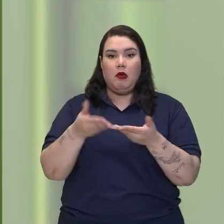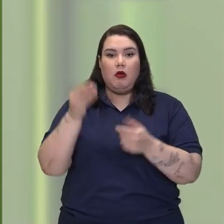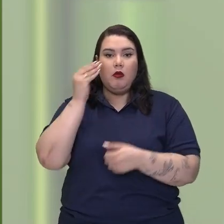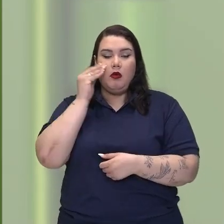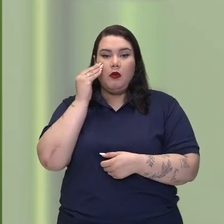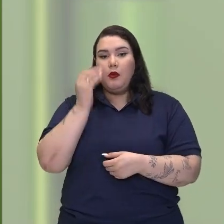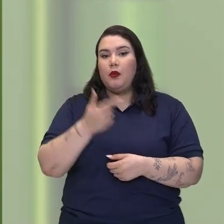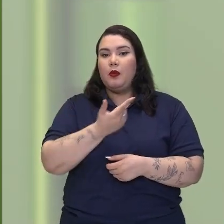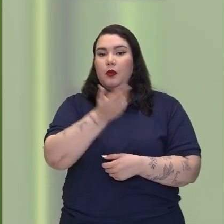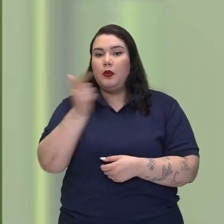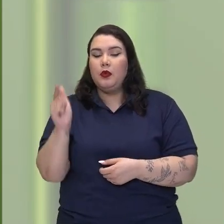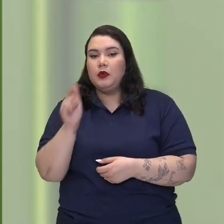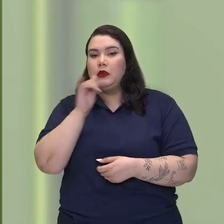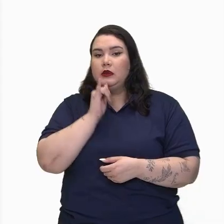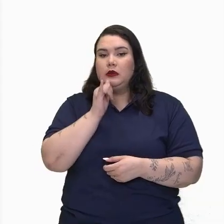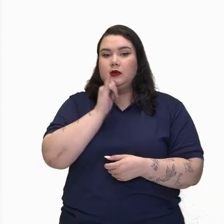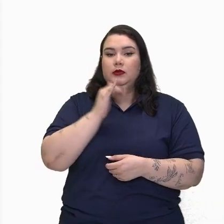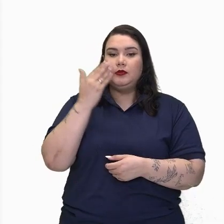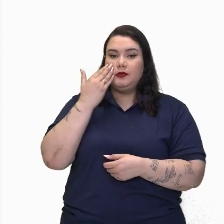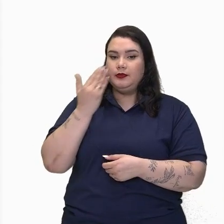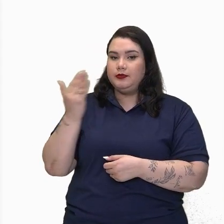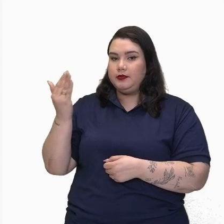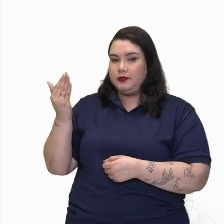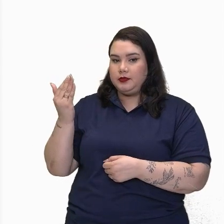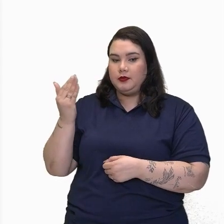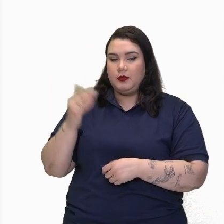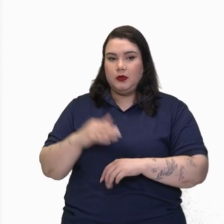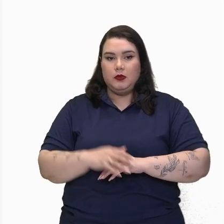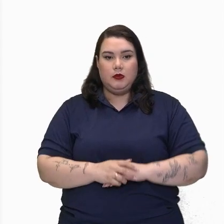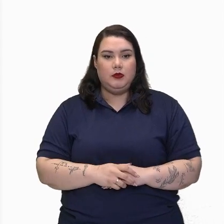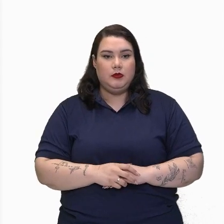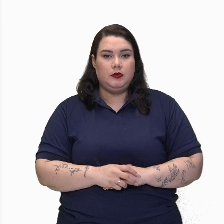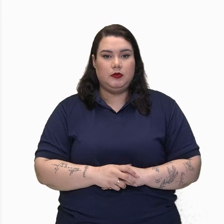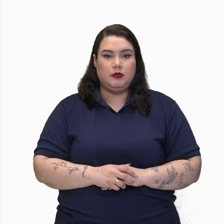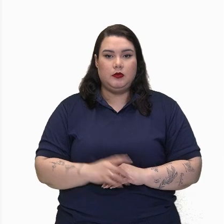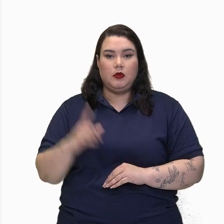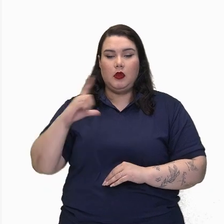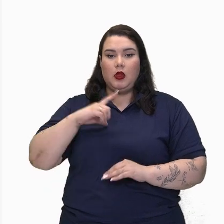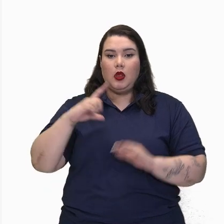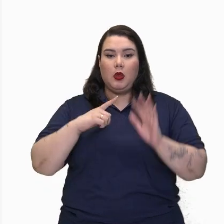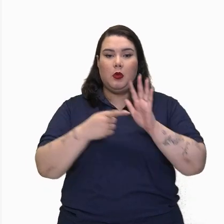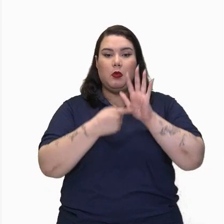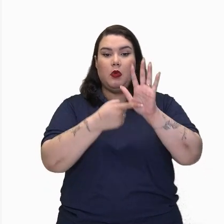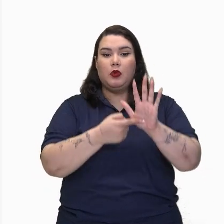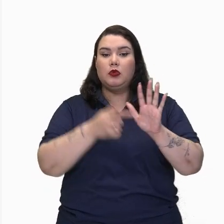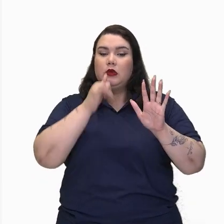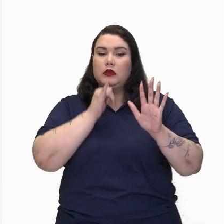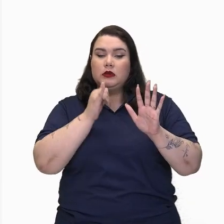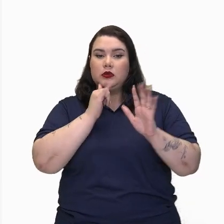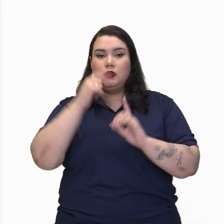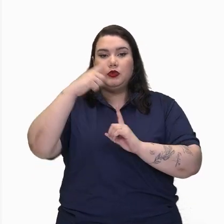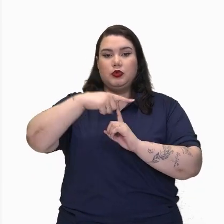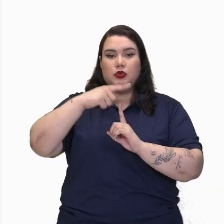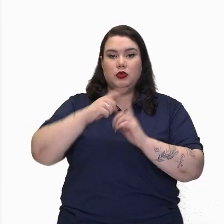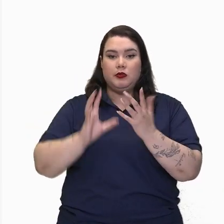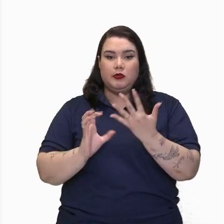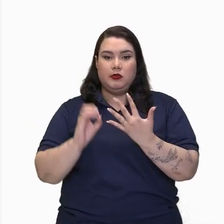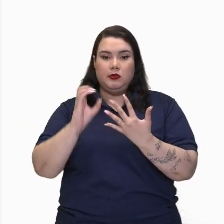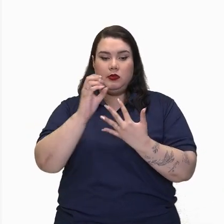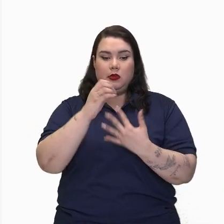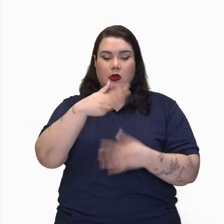um outro exemplo. Olha só. A gente trouxe aqui um exemplo de um nível trófico em